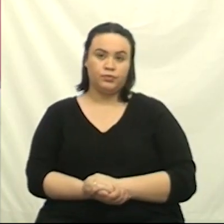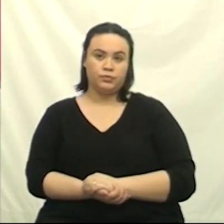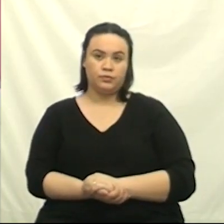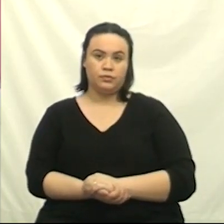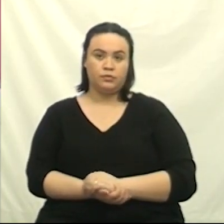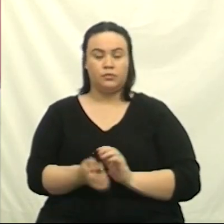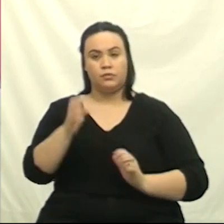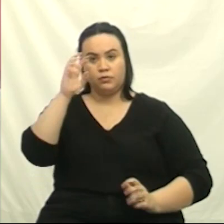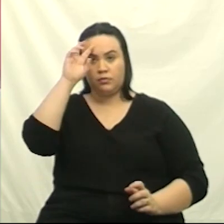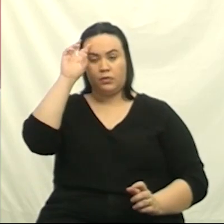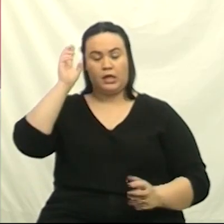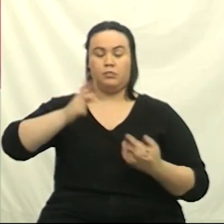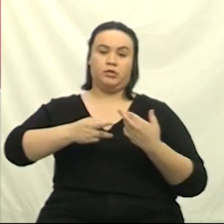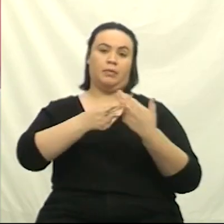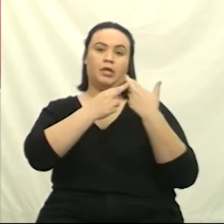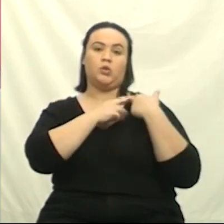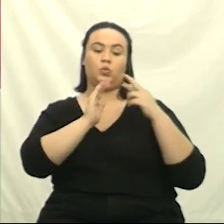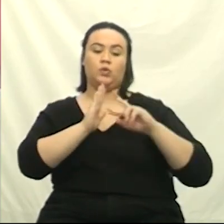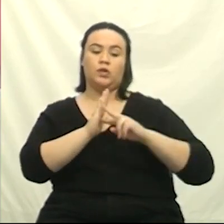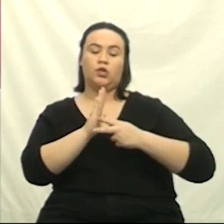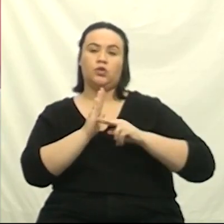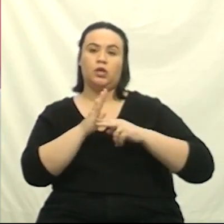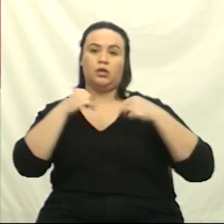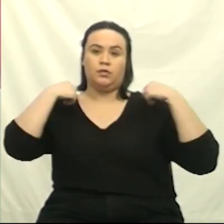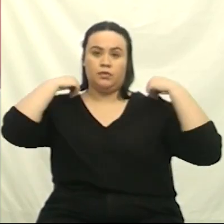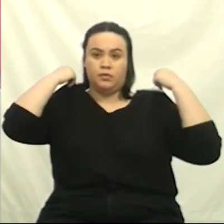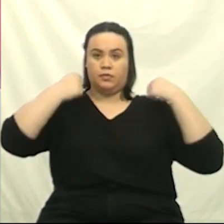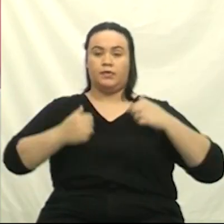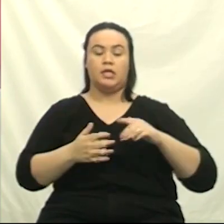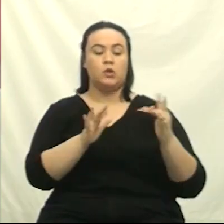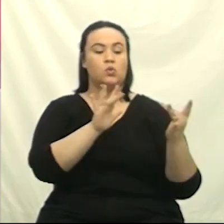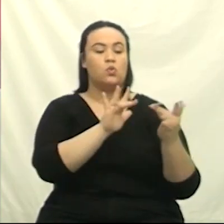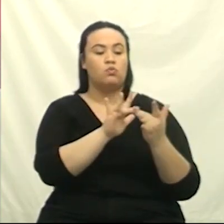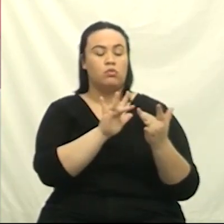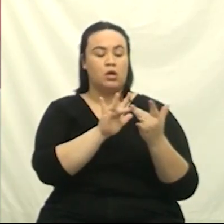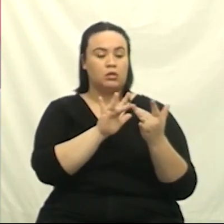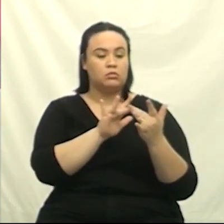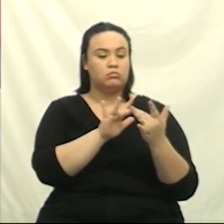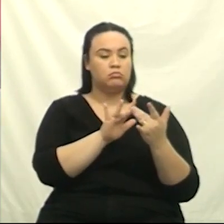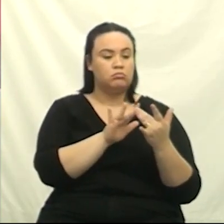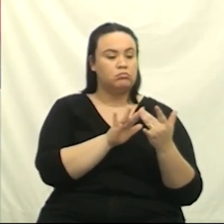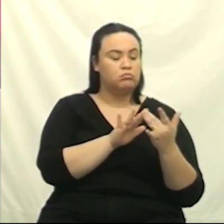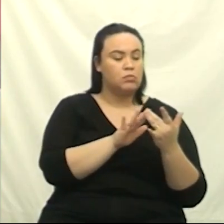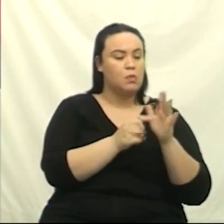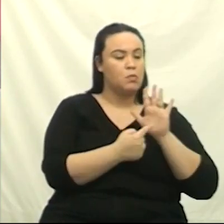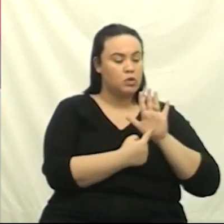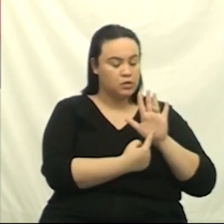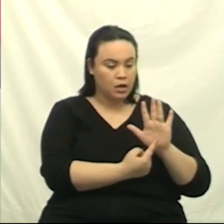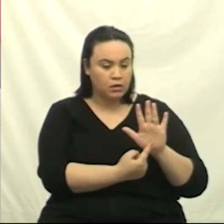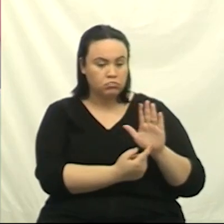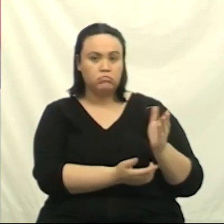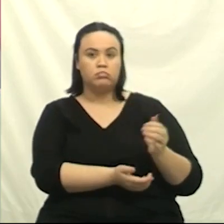sindicato então fazer esse contato ter esse carisma mostrar